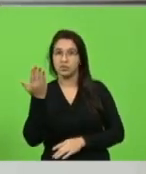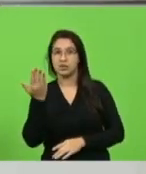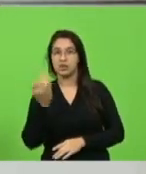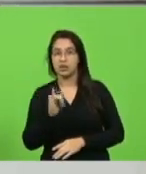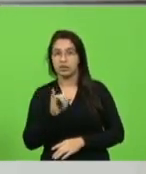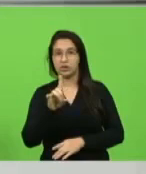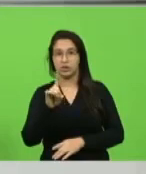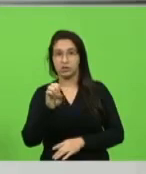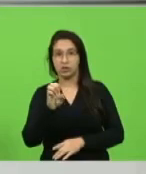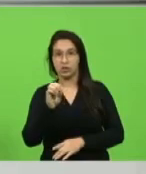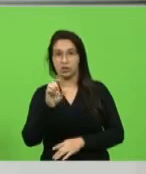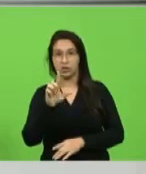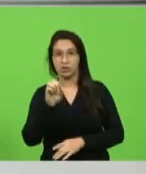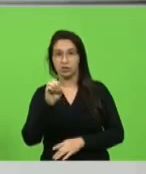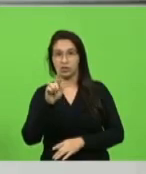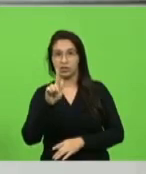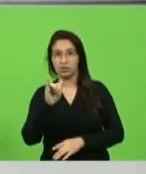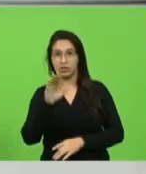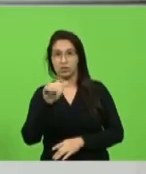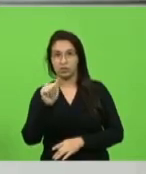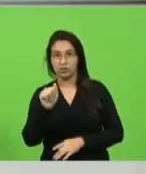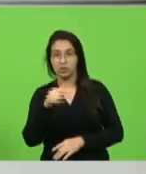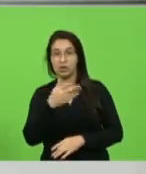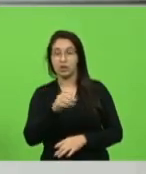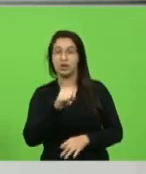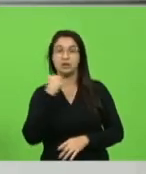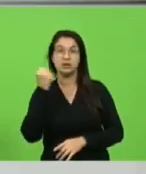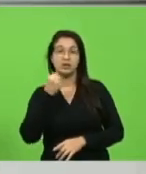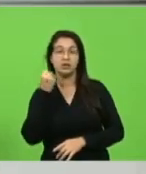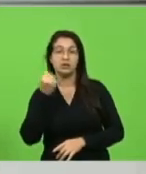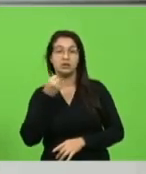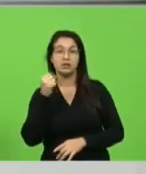comuns, o Senado lhe impôs a pena de